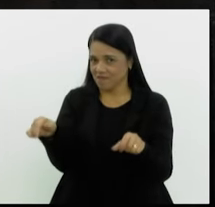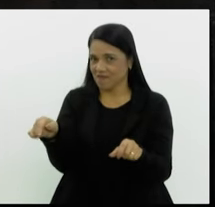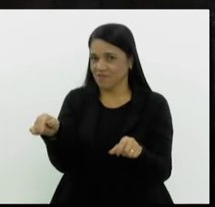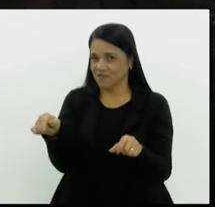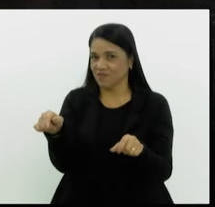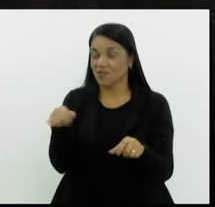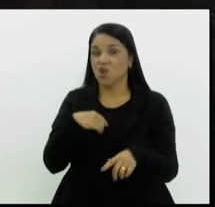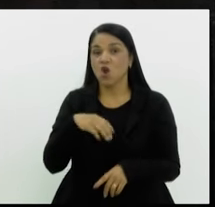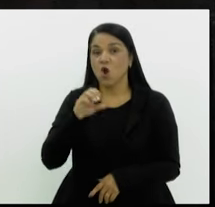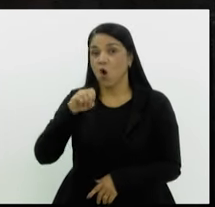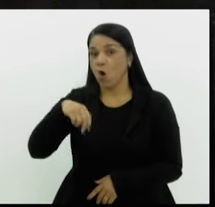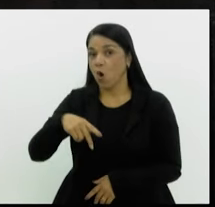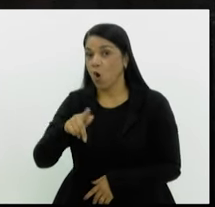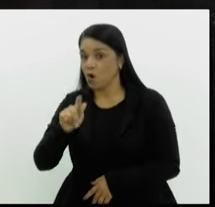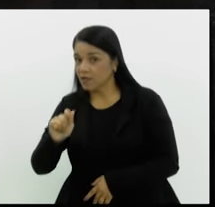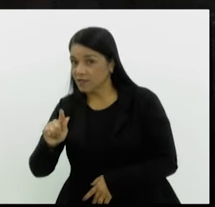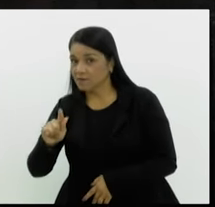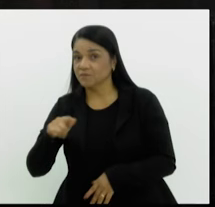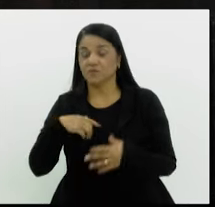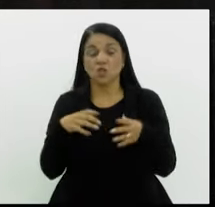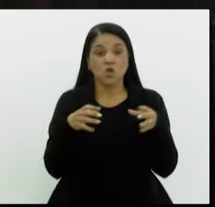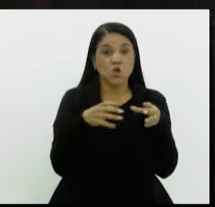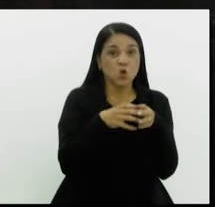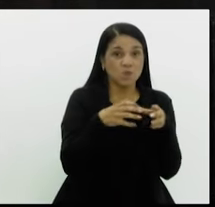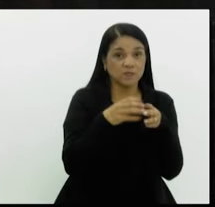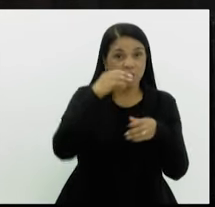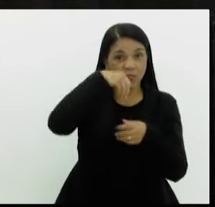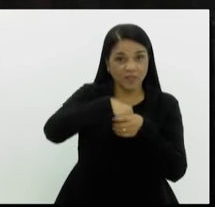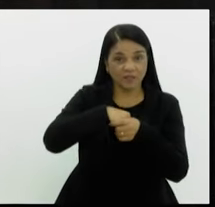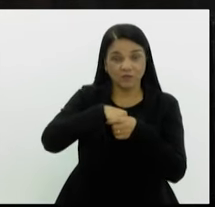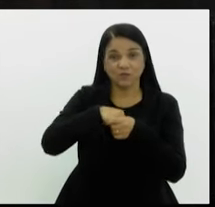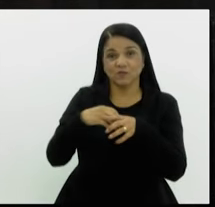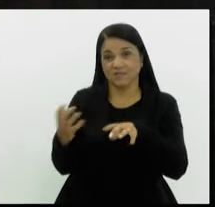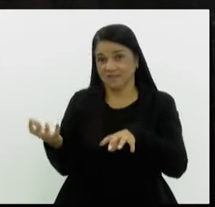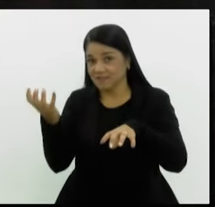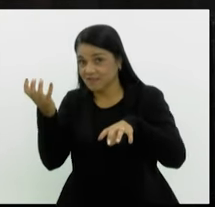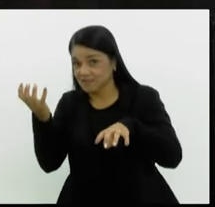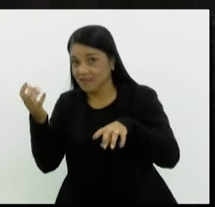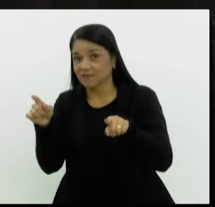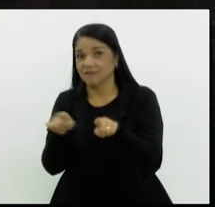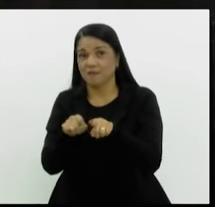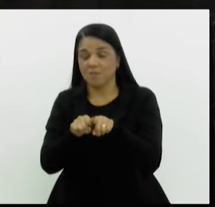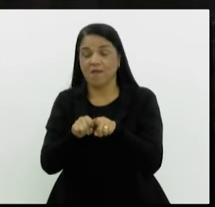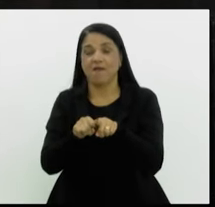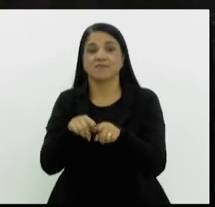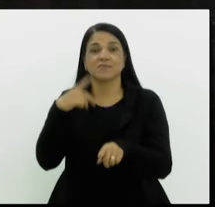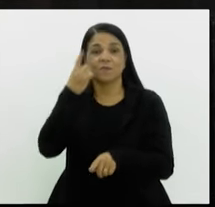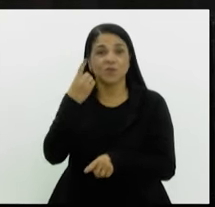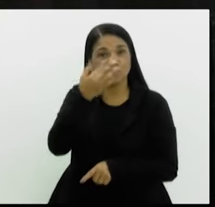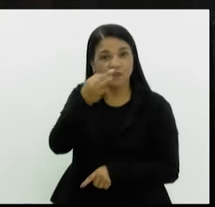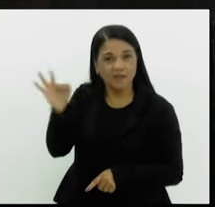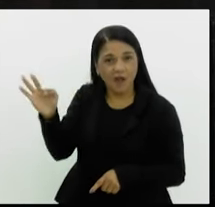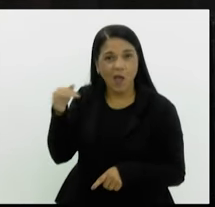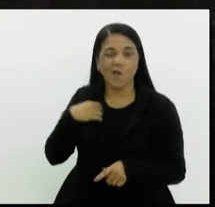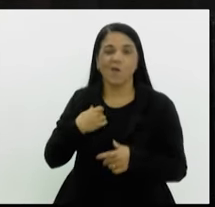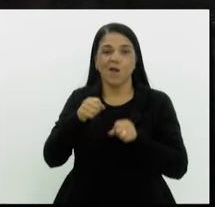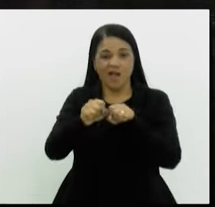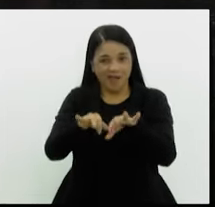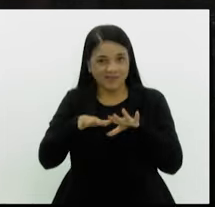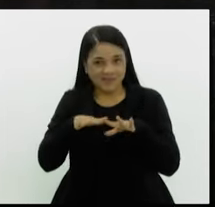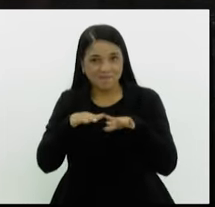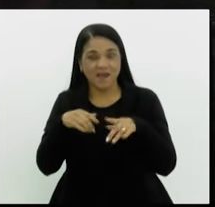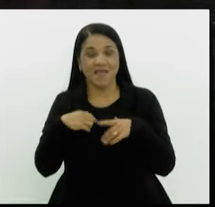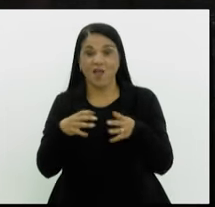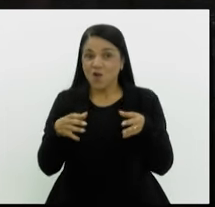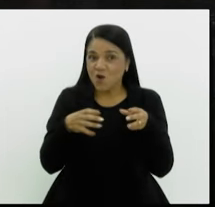comissões no Senado, e deputados federais, e também todas as assembleias legislativas, das comissões das mulheres,